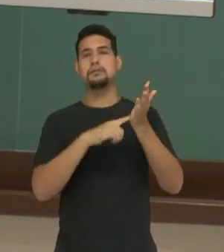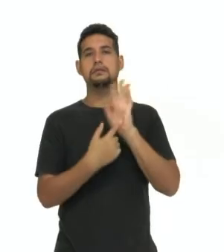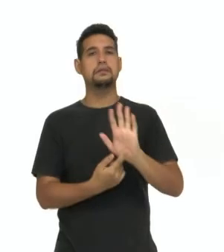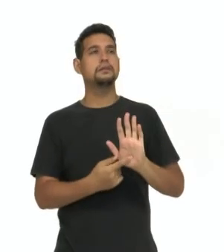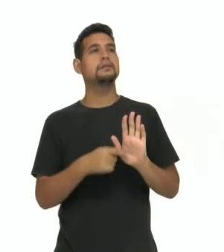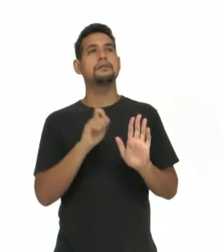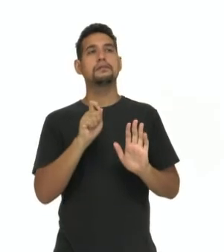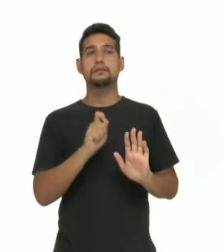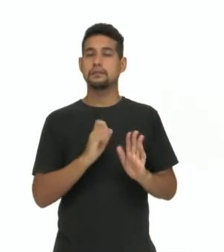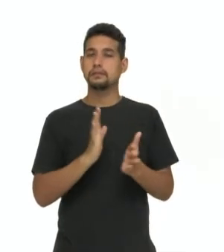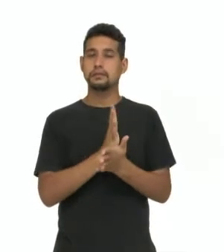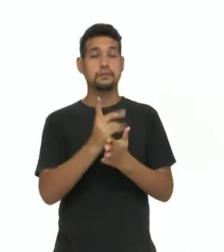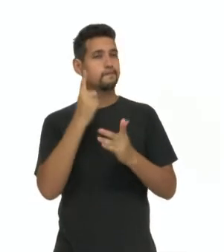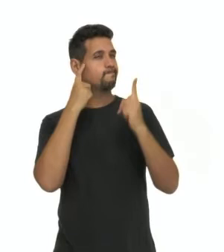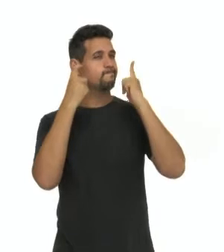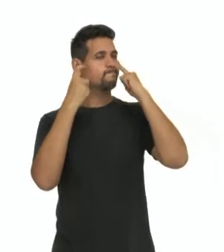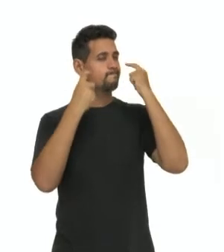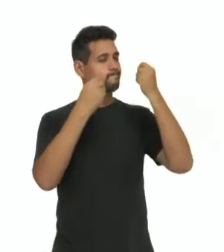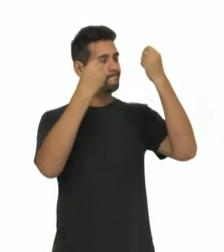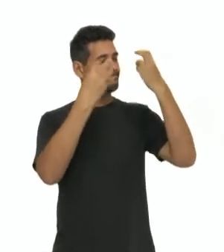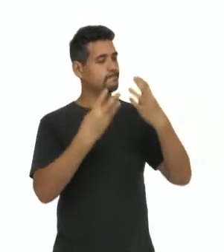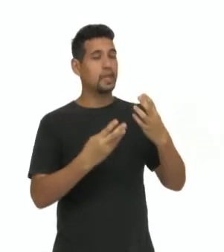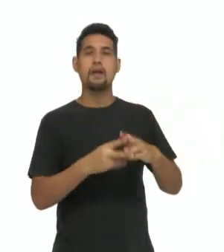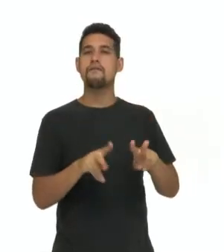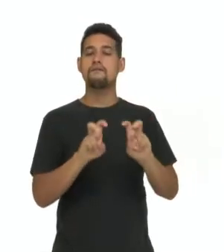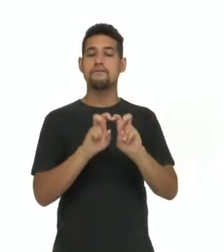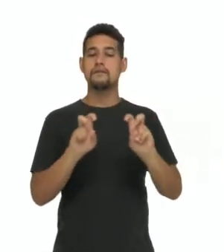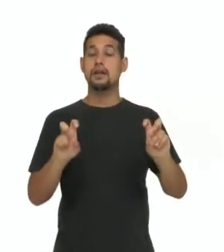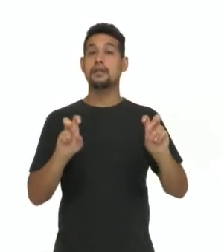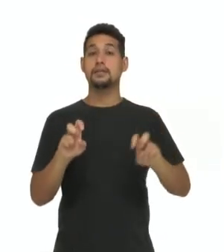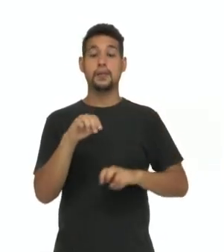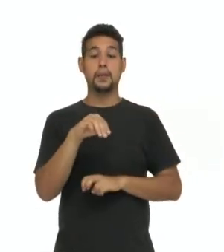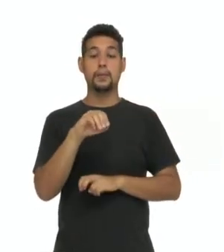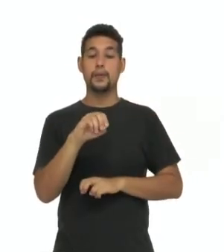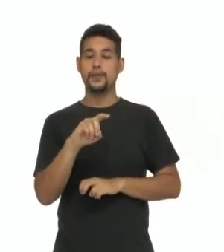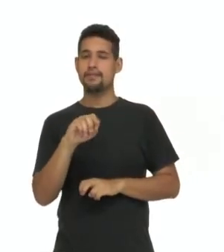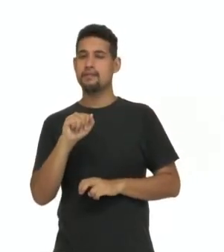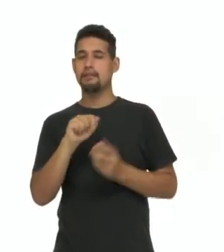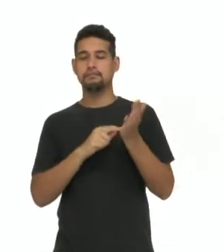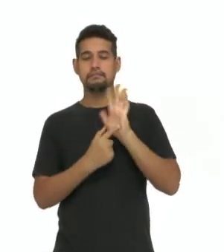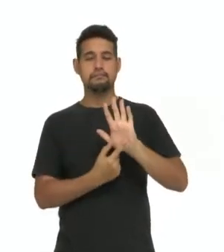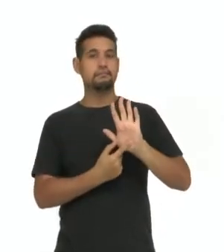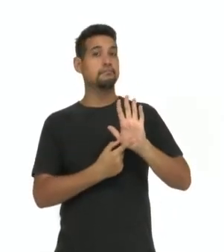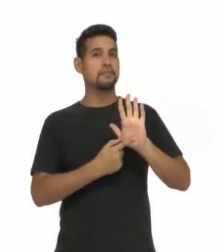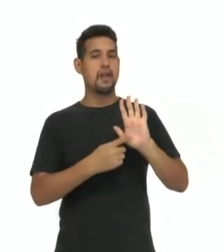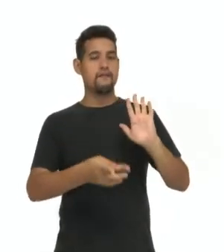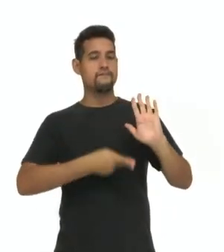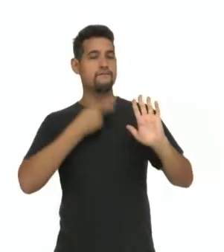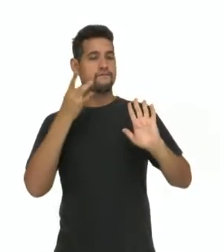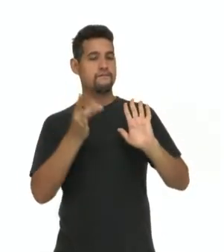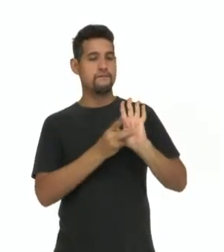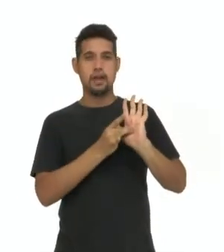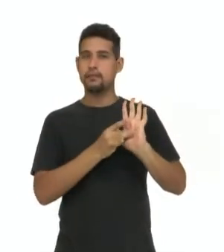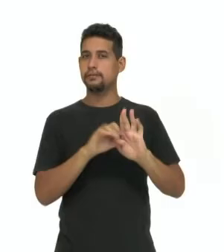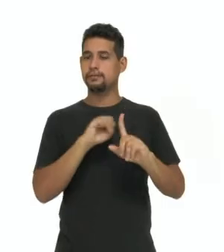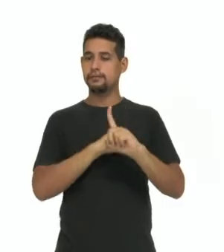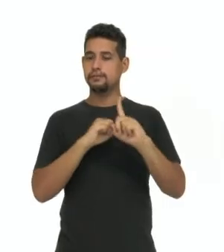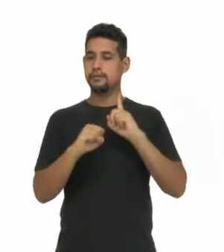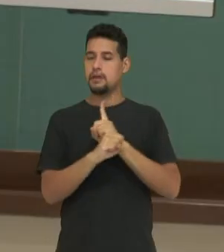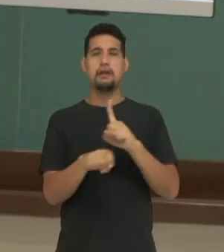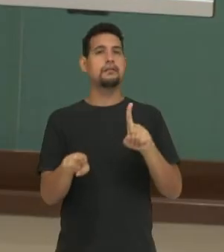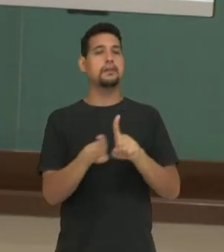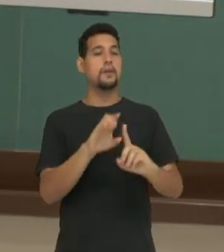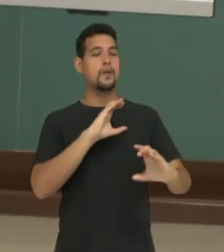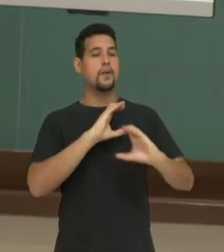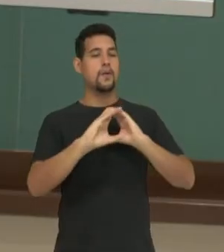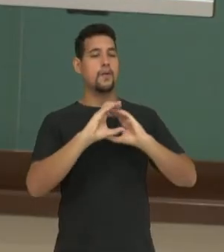aqui uma ideia expressa na seguinte frase: moda como expressão, afirmação social, comunicação. É claro que